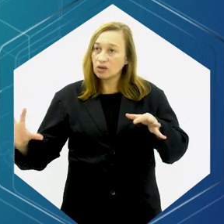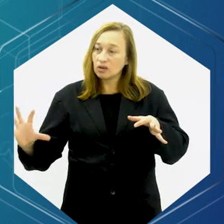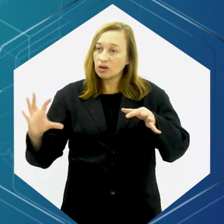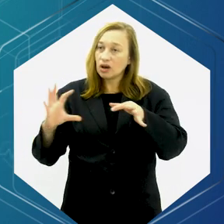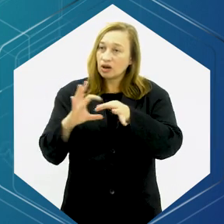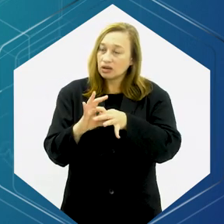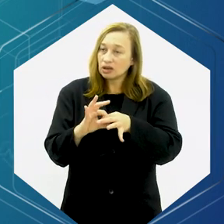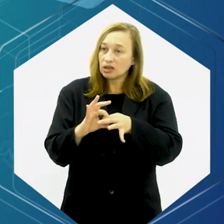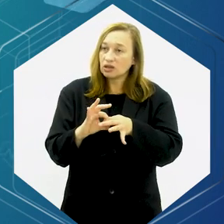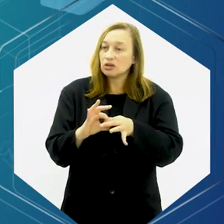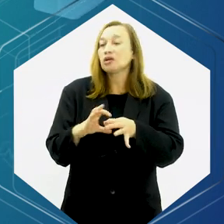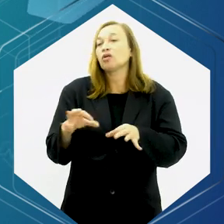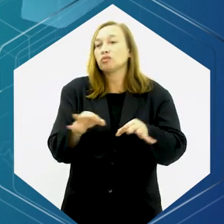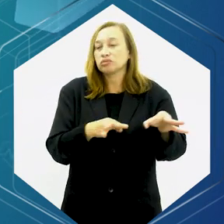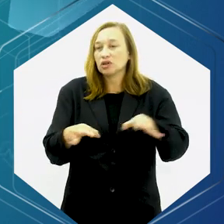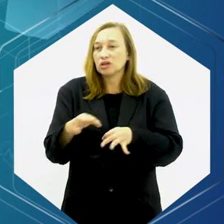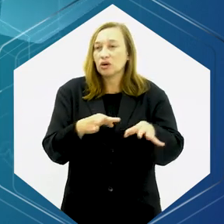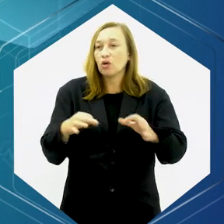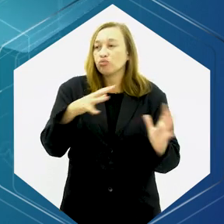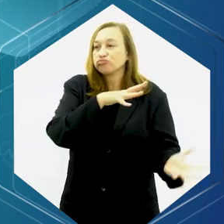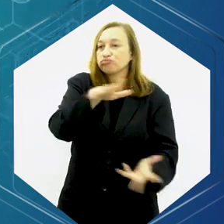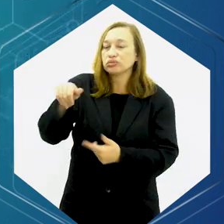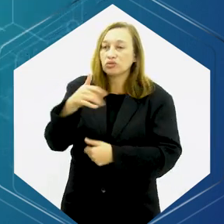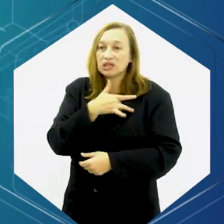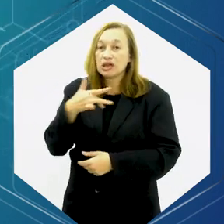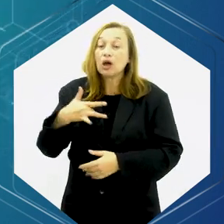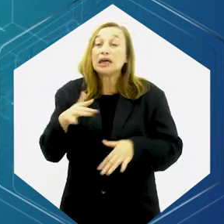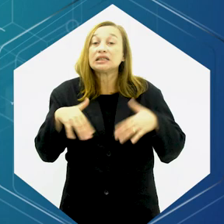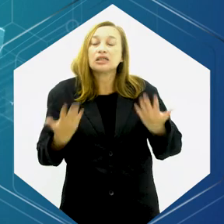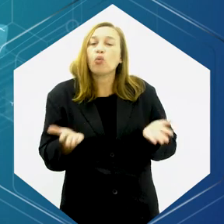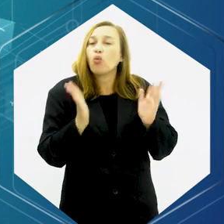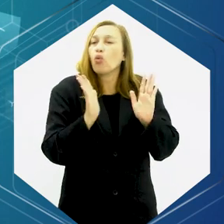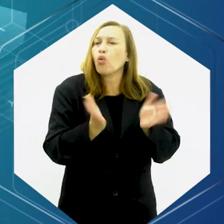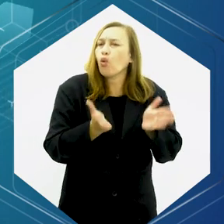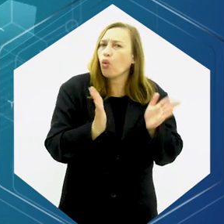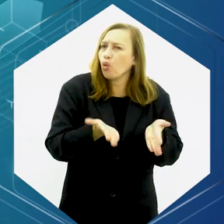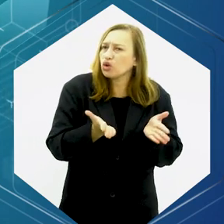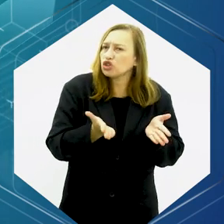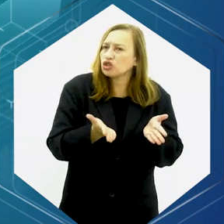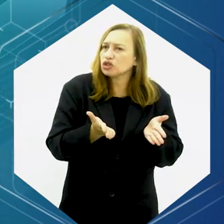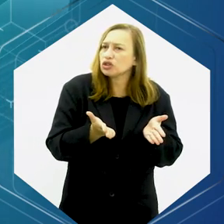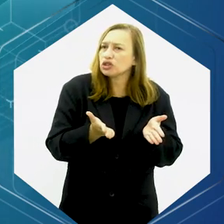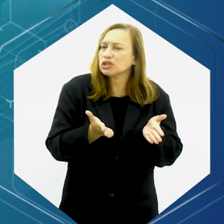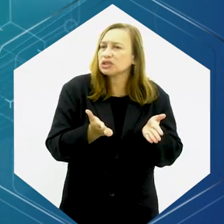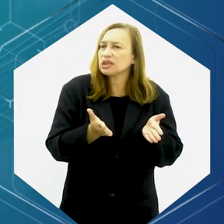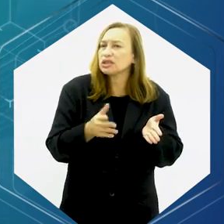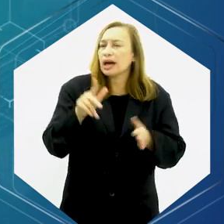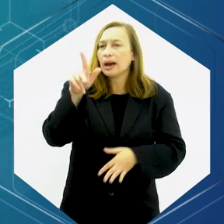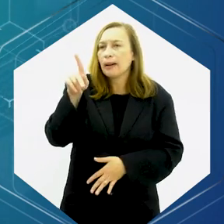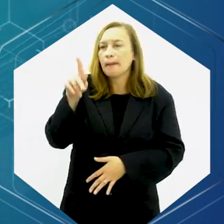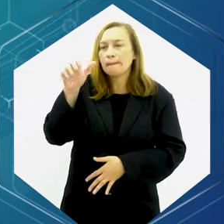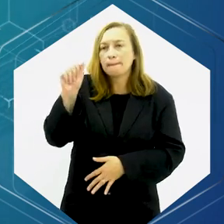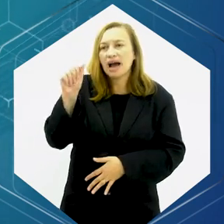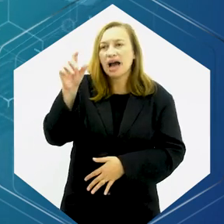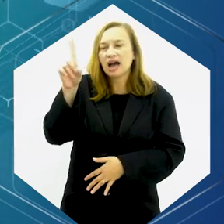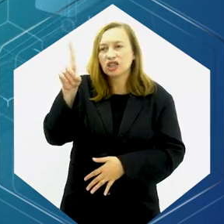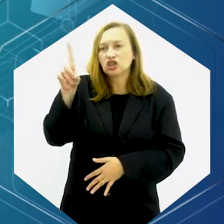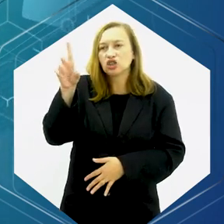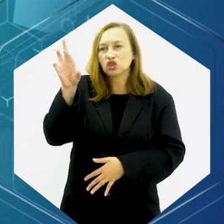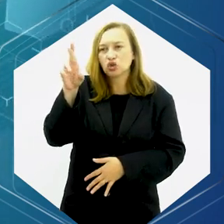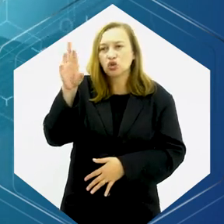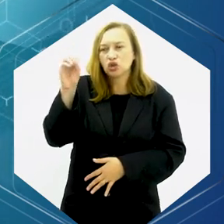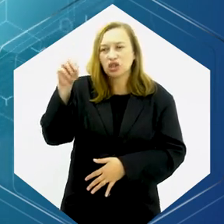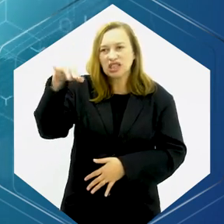da Organização Mundial da Saúde então ah eh hoje como o que e e essa essa padronização né